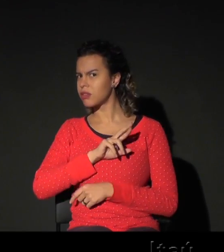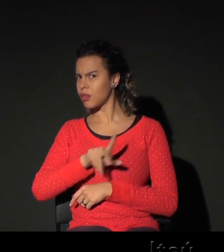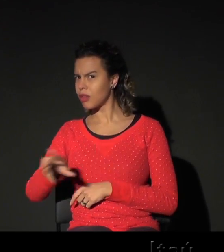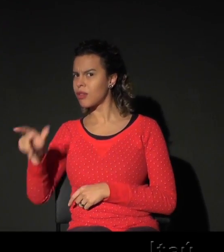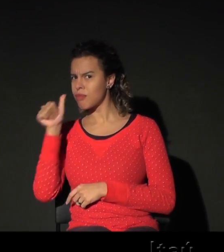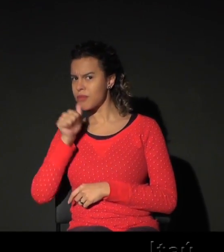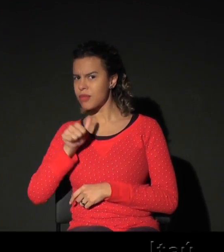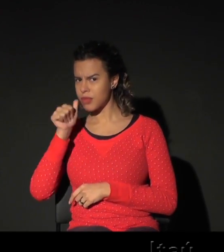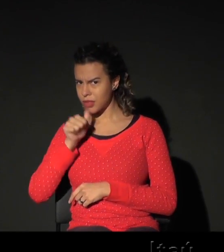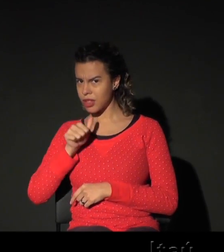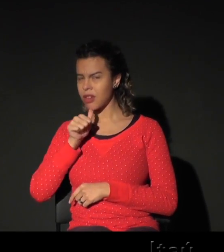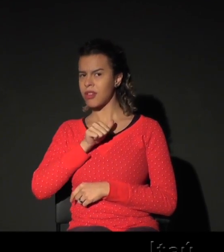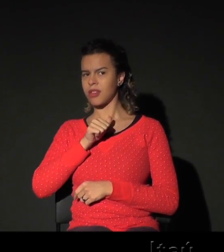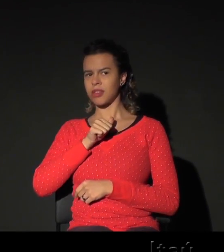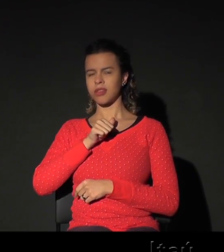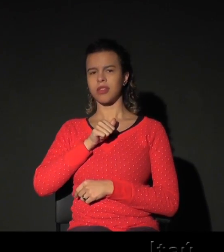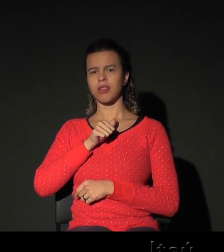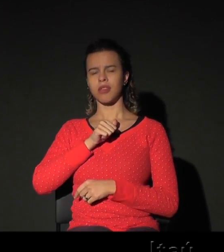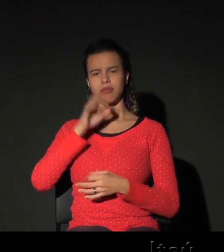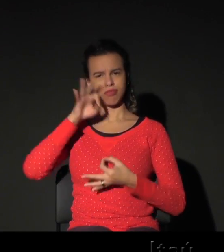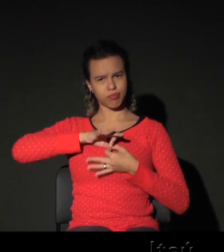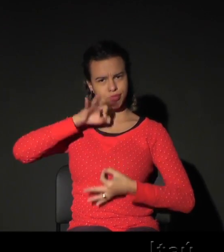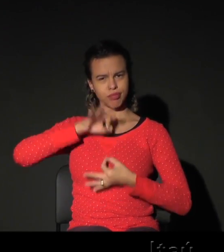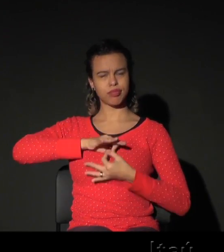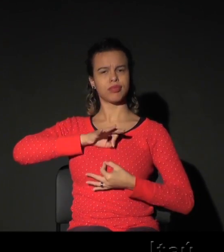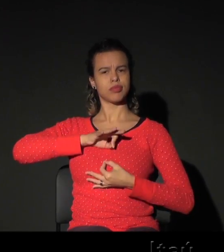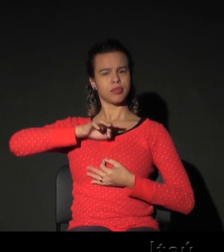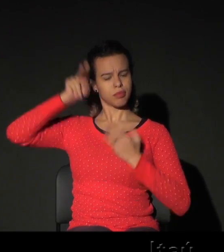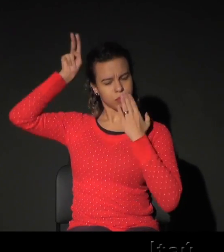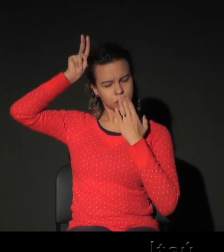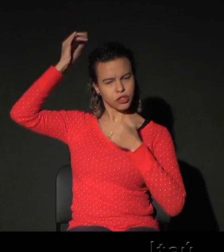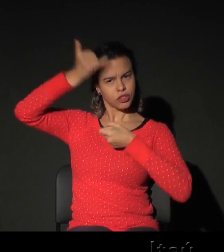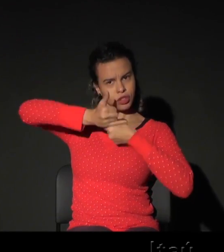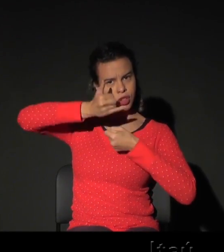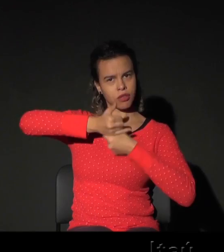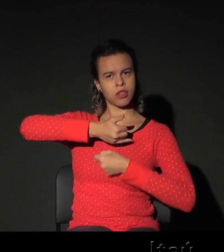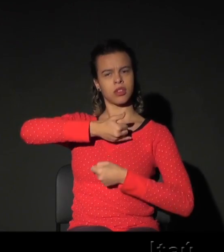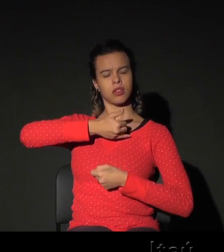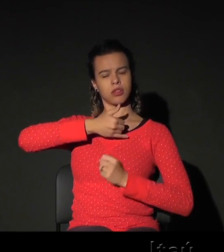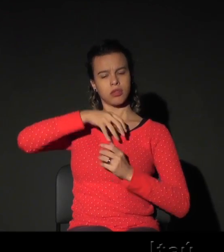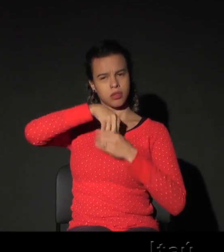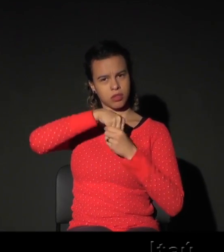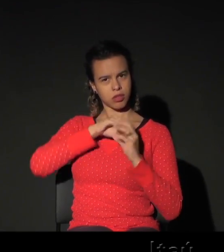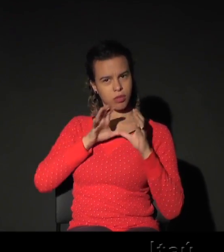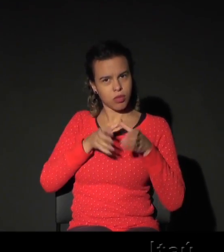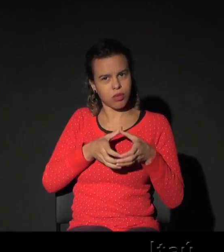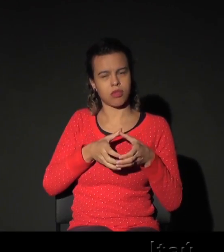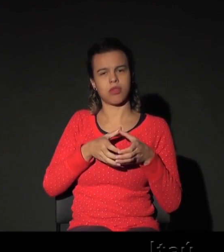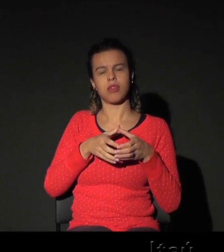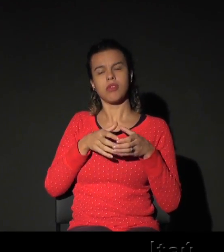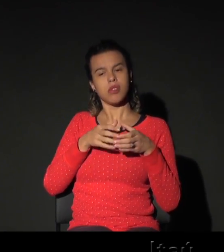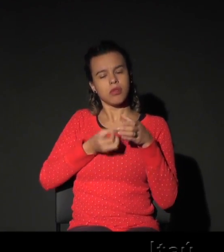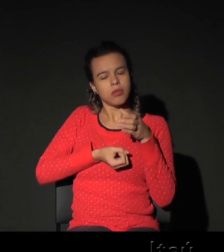mulheres pajés mulheres espiritualizadas foram surgindo nesse nesse